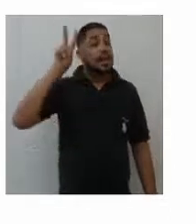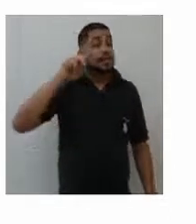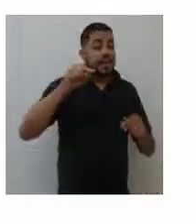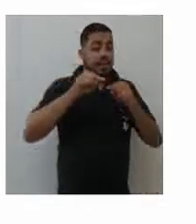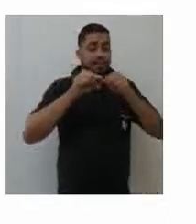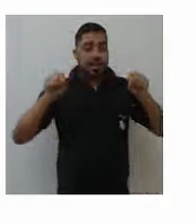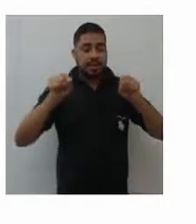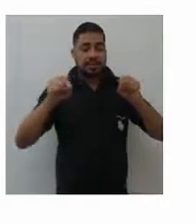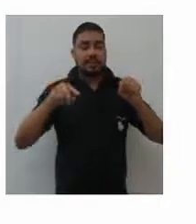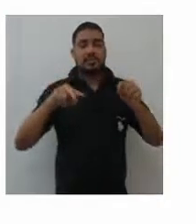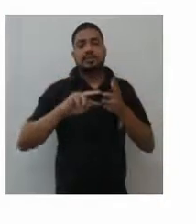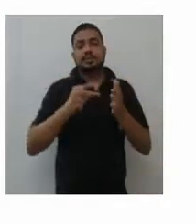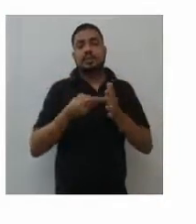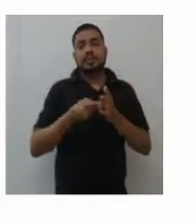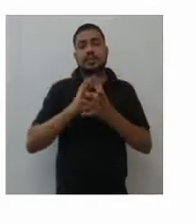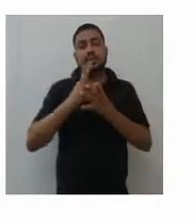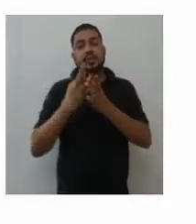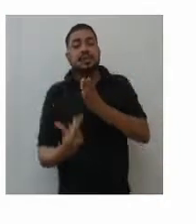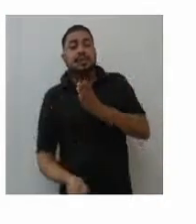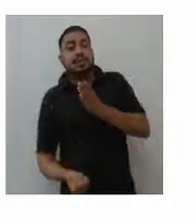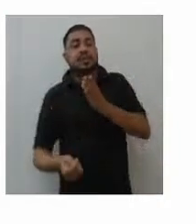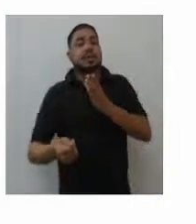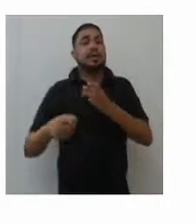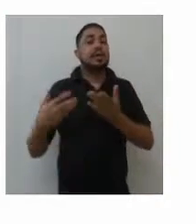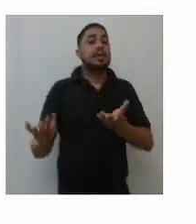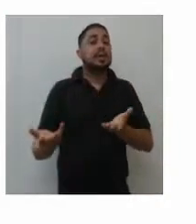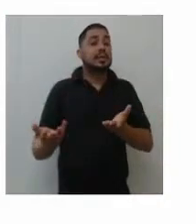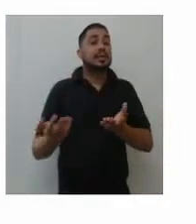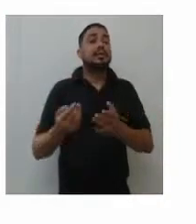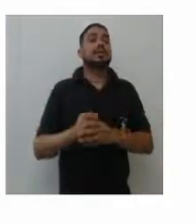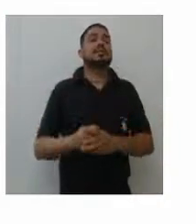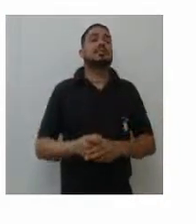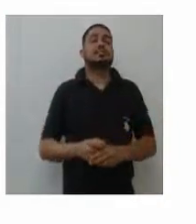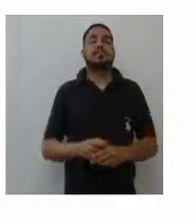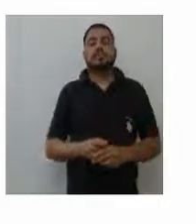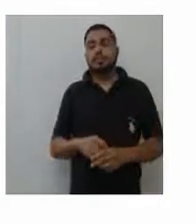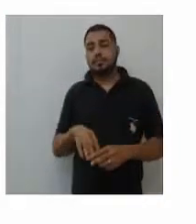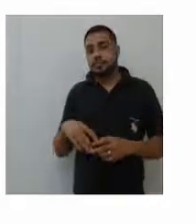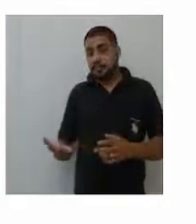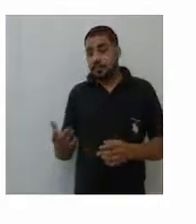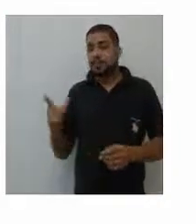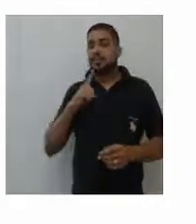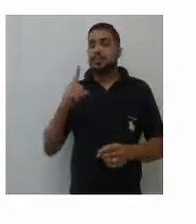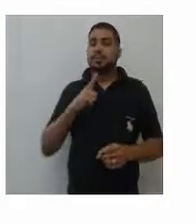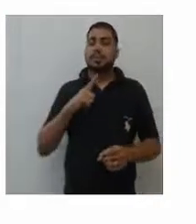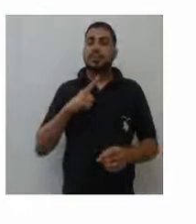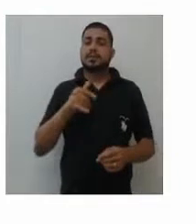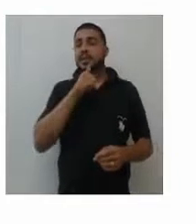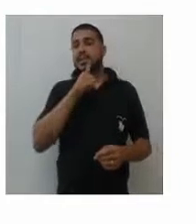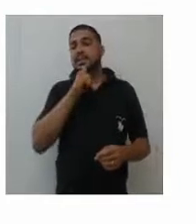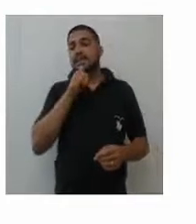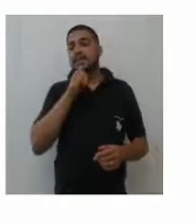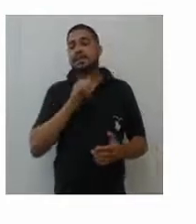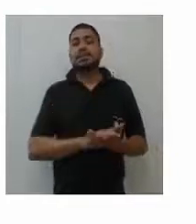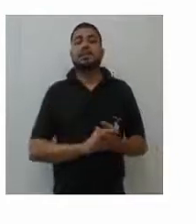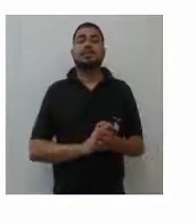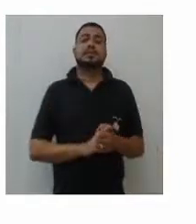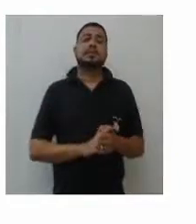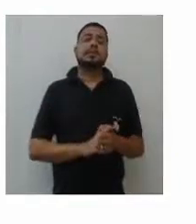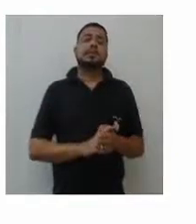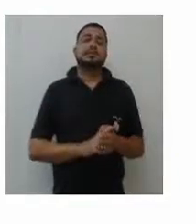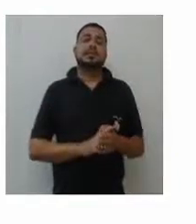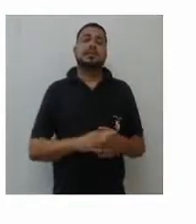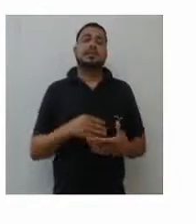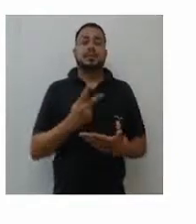significa dissolvidos em. Ok, pessoal? Dissolvidos em. Então tá aqui o exemplo, tá?